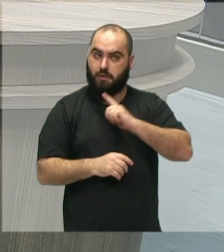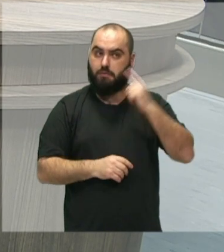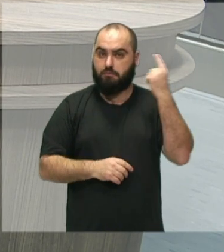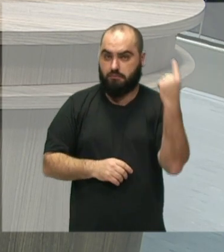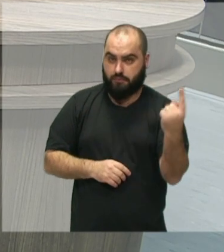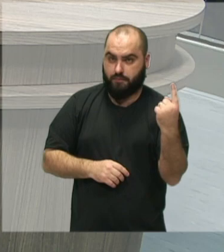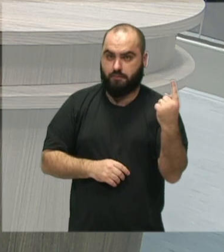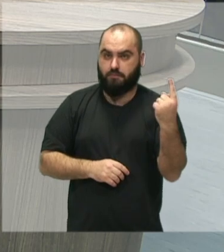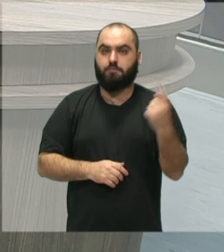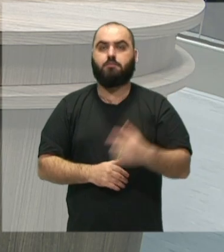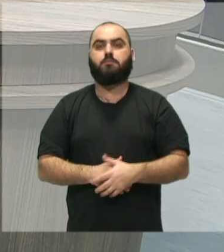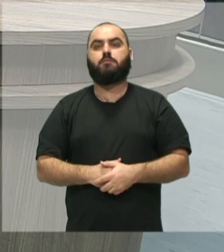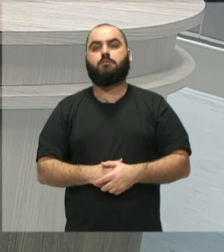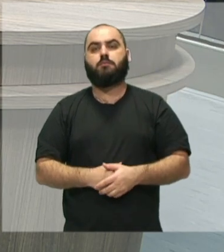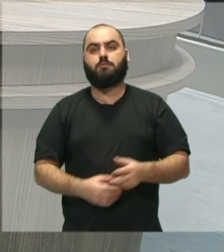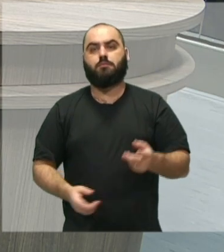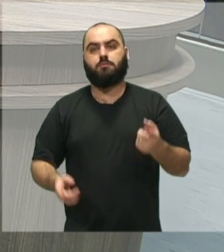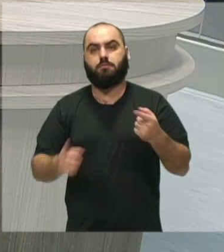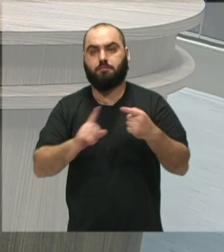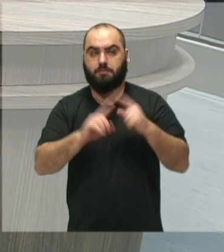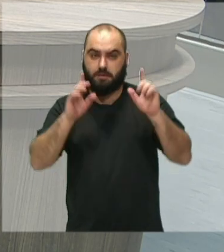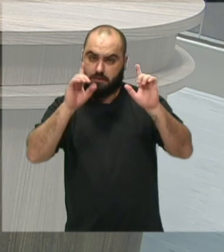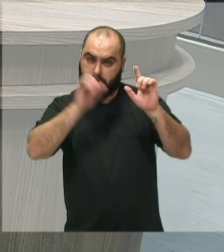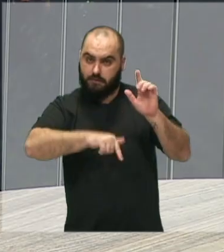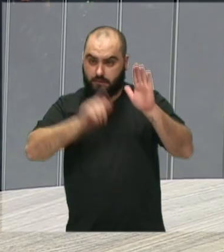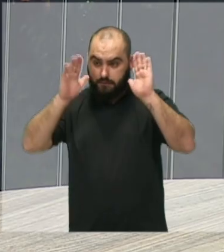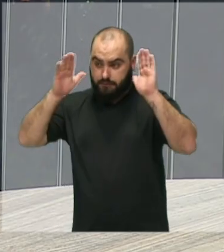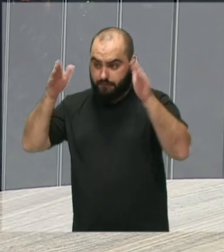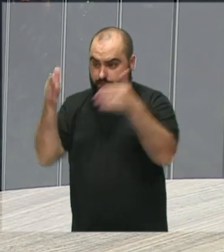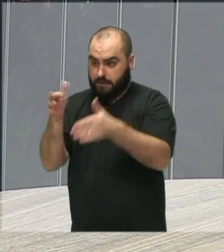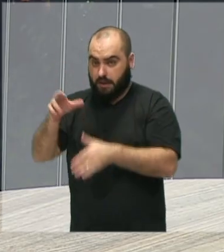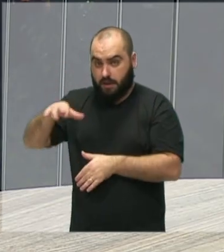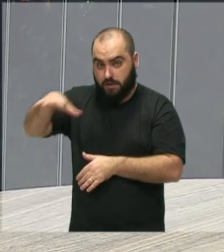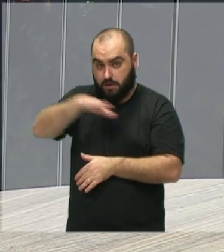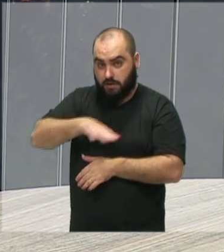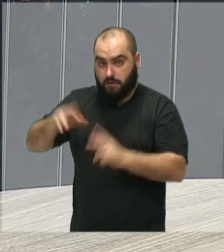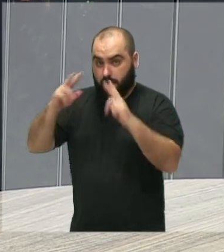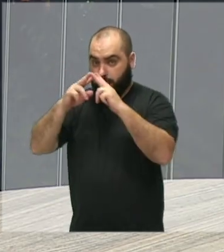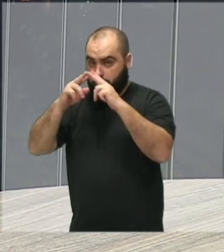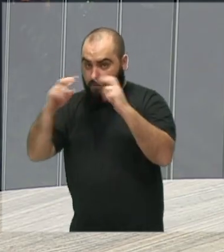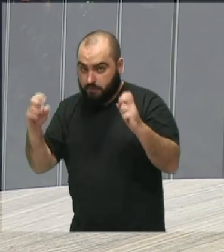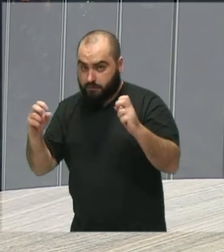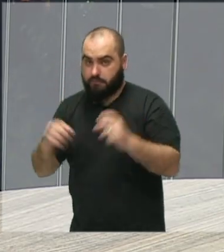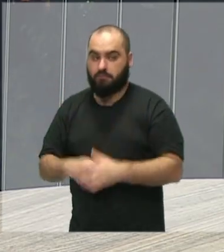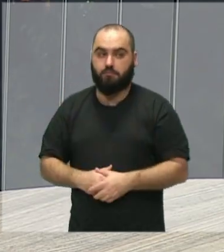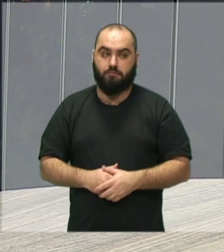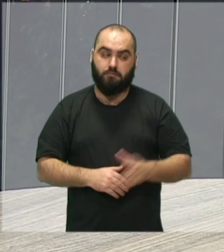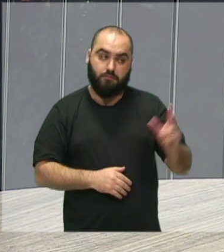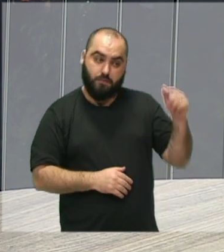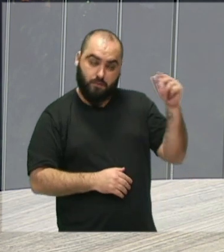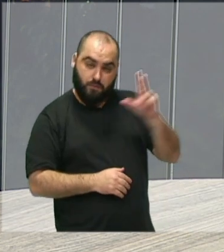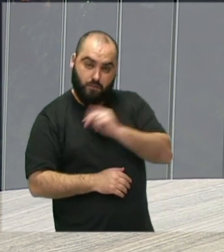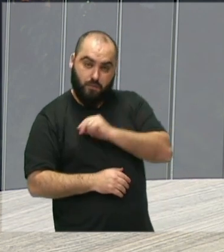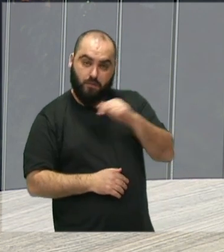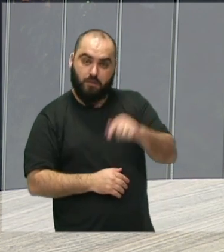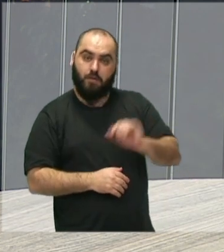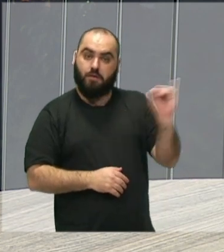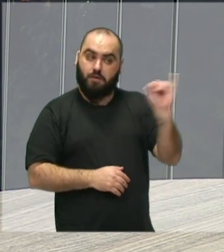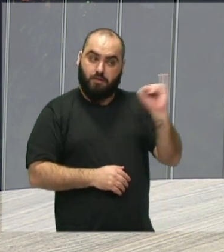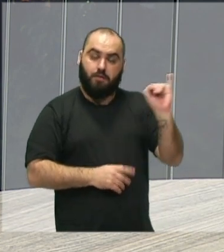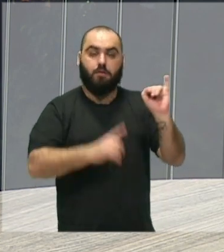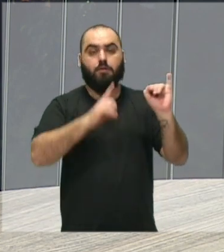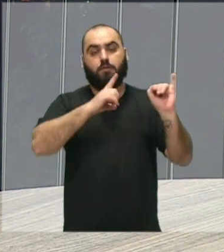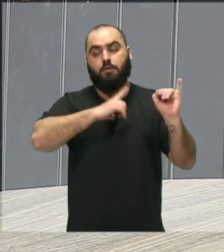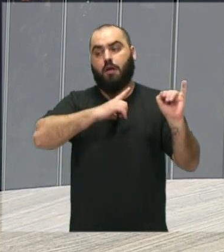na Universidade Federal. Mas aí ele é voltado mais ali para a região de Florianópolis, né? O nosso, ele querendo ou não, ele engloba Itajaí, mas também